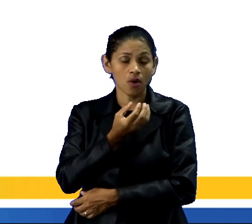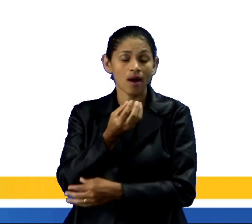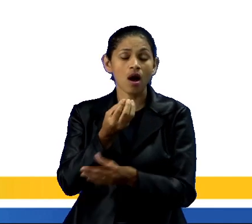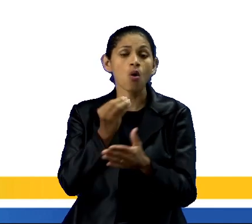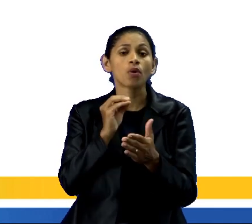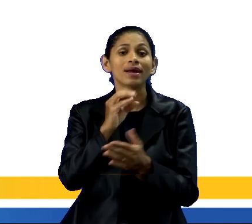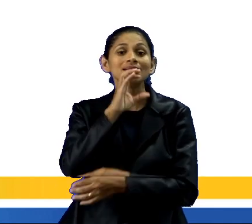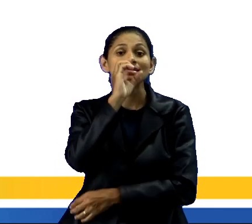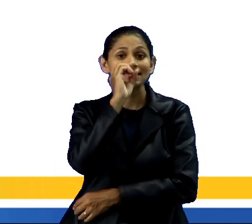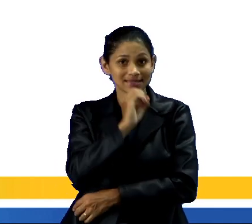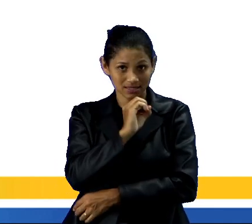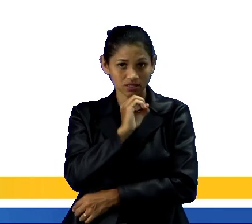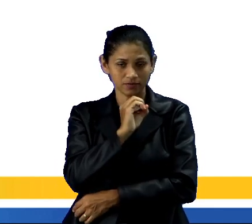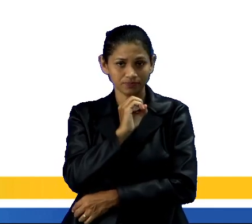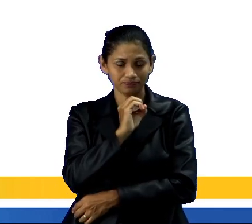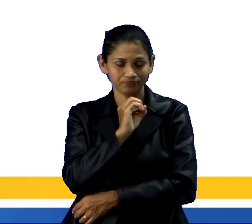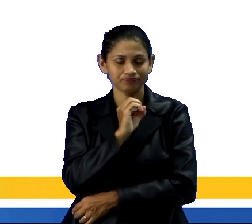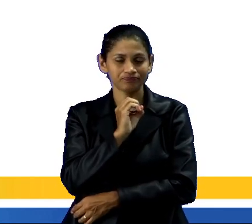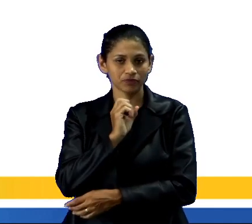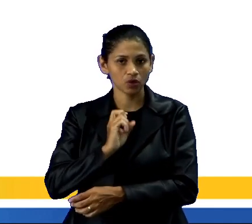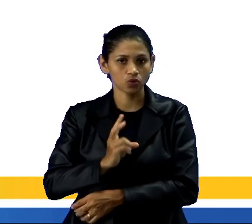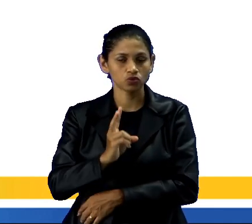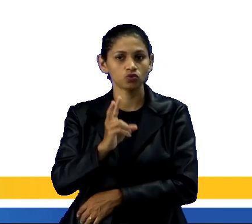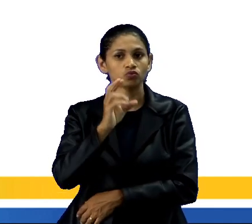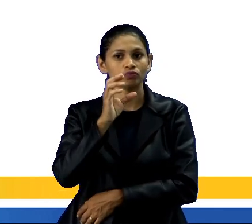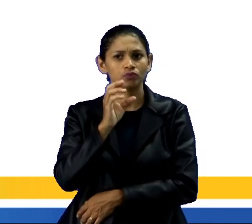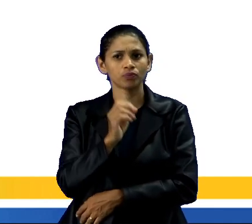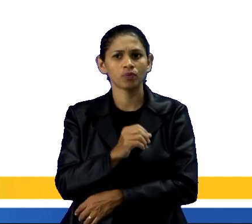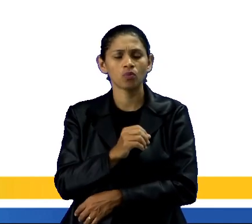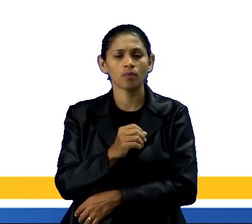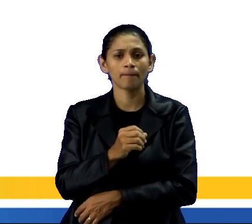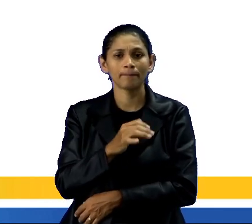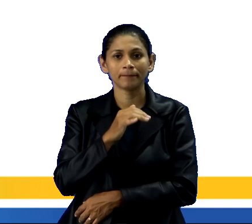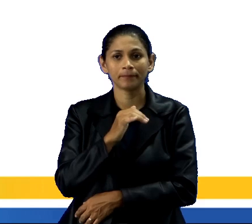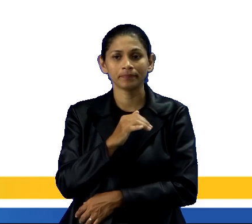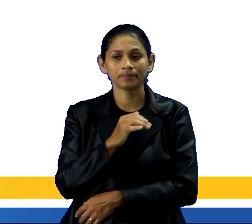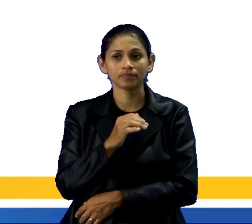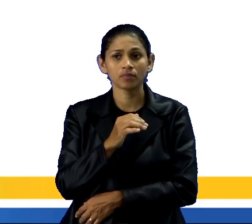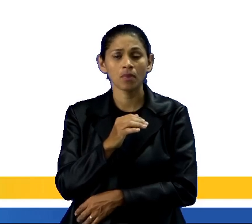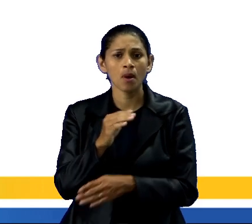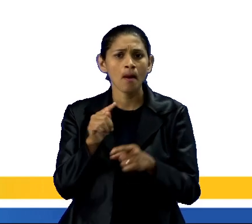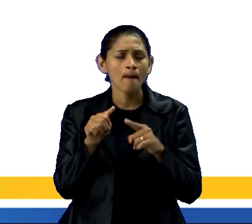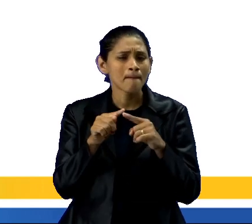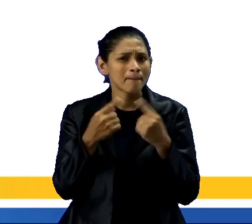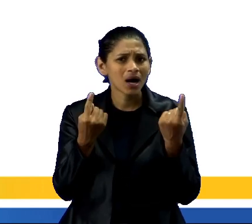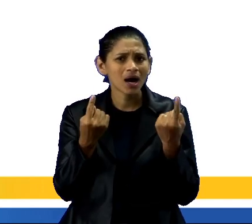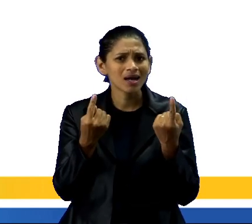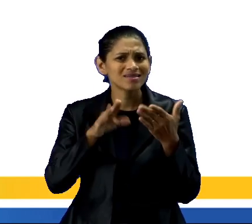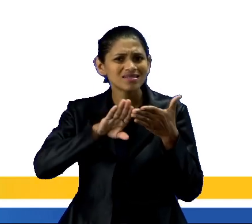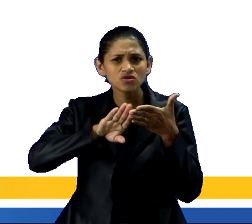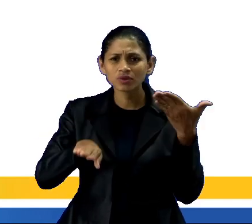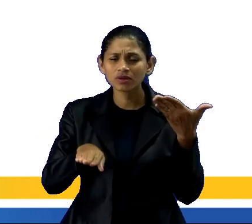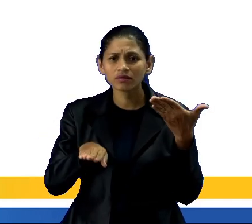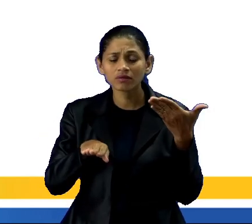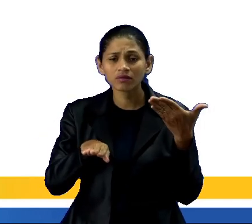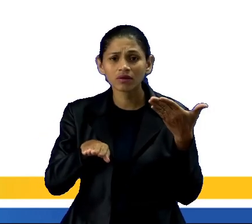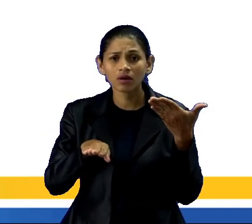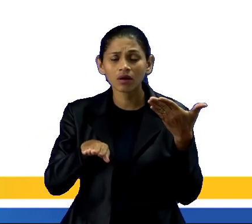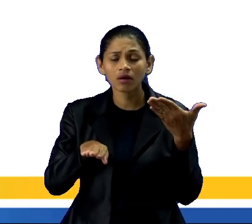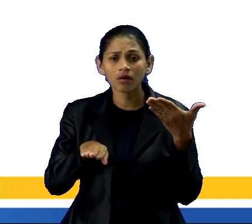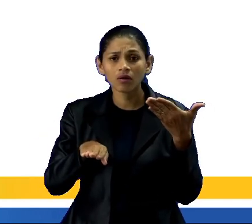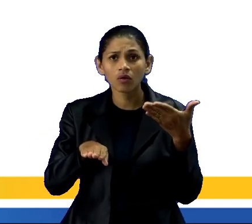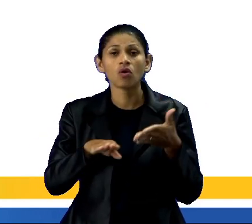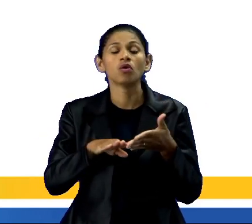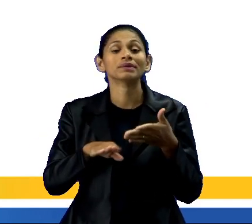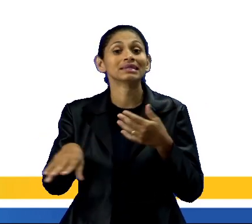que é que a gente vai fazer? A mesma coisa aqui. Só que é subtração. E a subtração, você